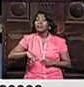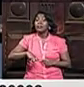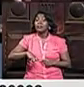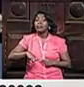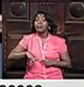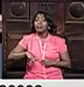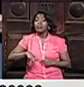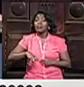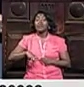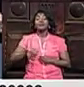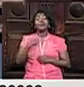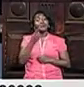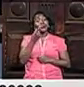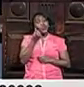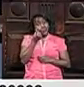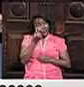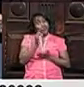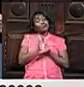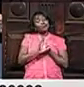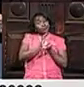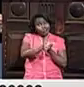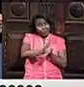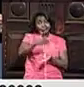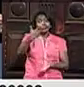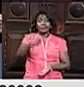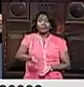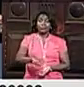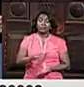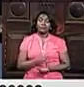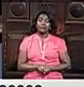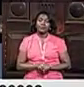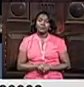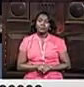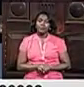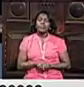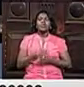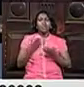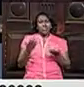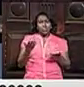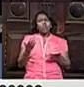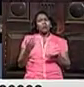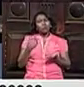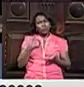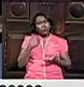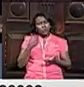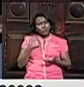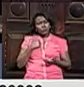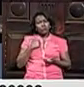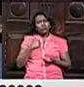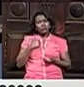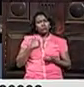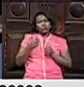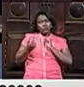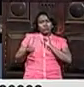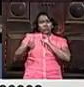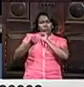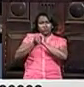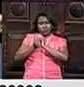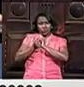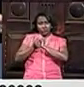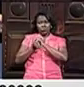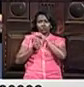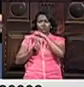é necessária também a aplicação de recursos públicos. Então, estive eu com